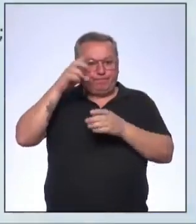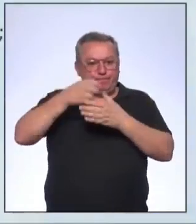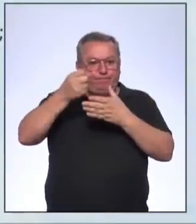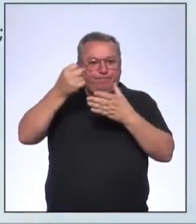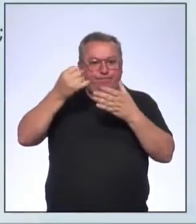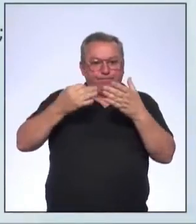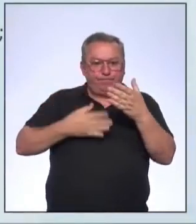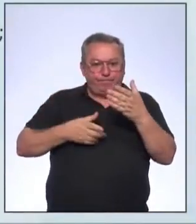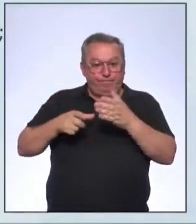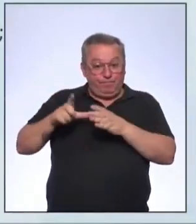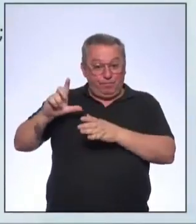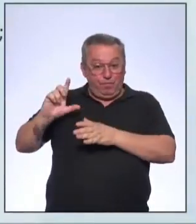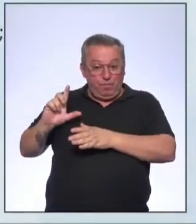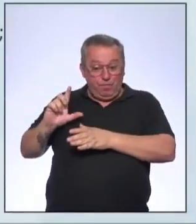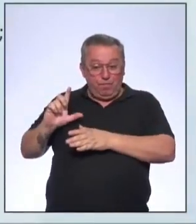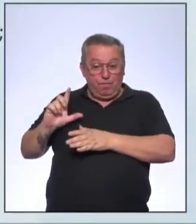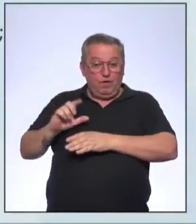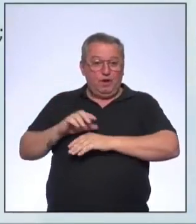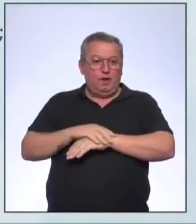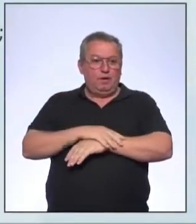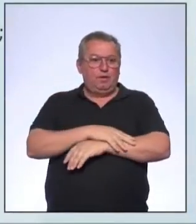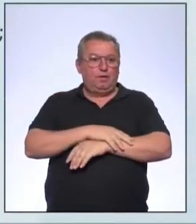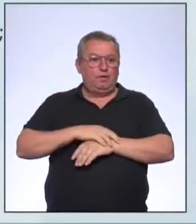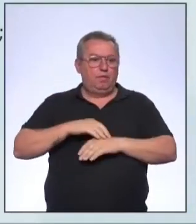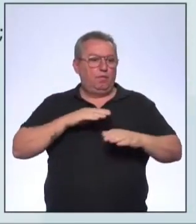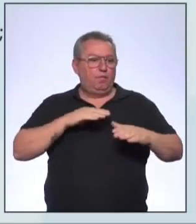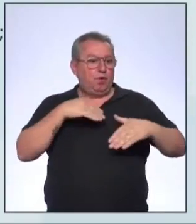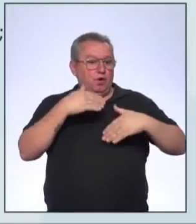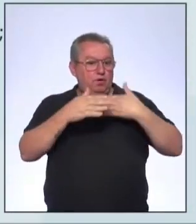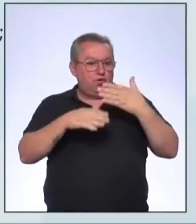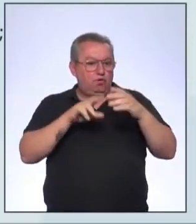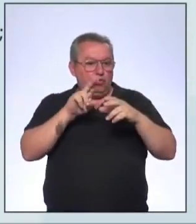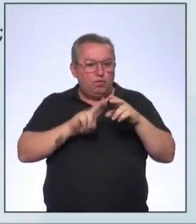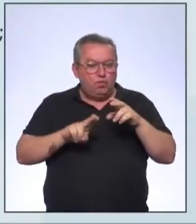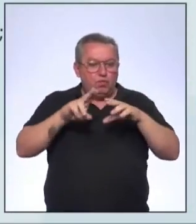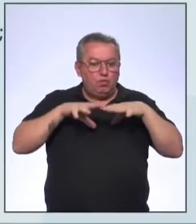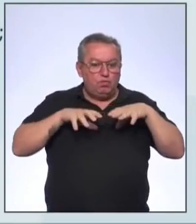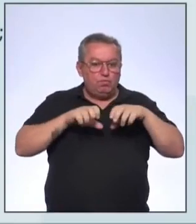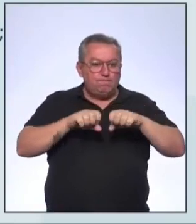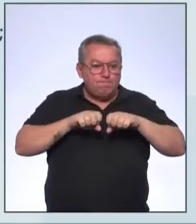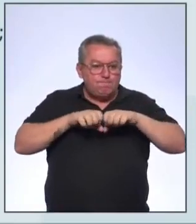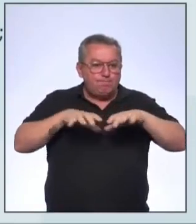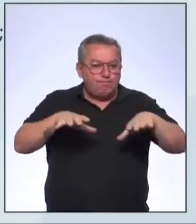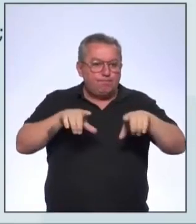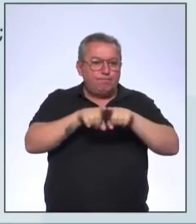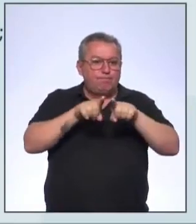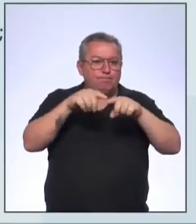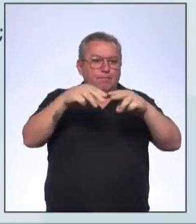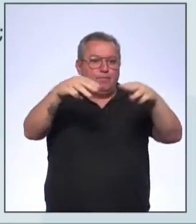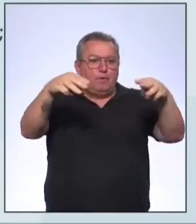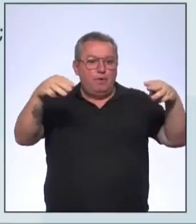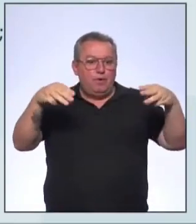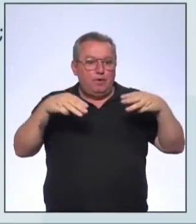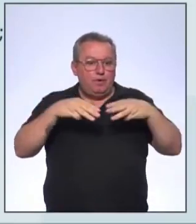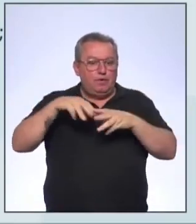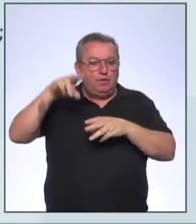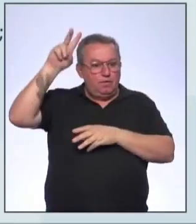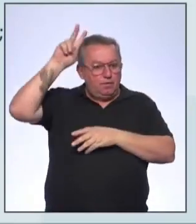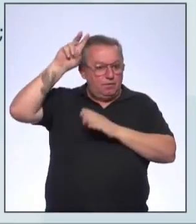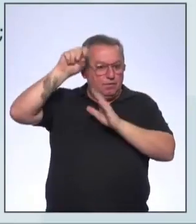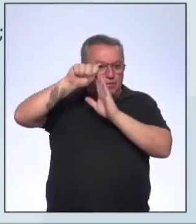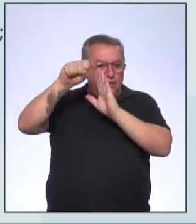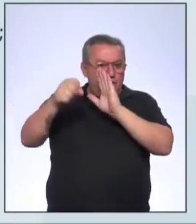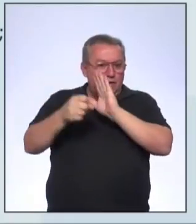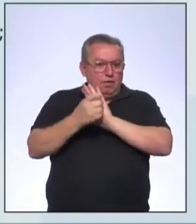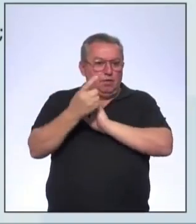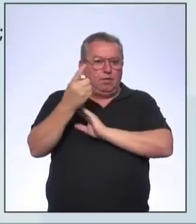que tivemos anteriormente para vocês estarem seguindo. Então, nós tivemos aí o processo de ocupação e colonização, o mapa do Brasil indígena